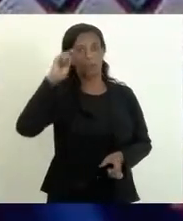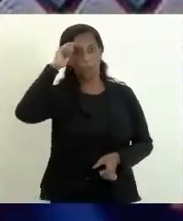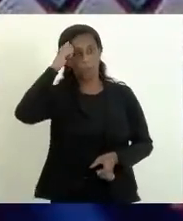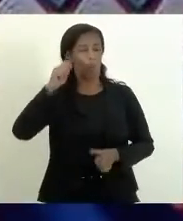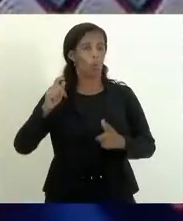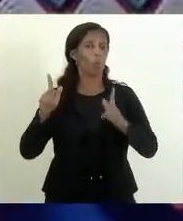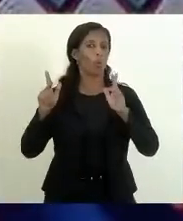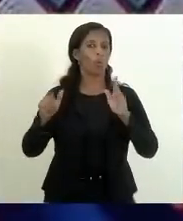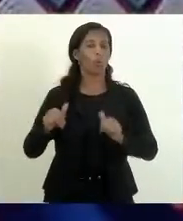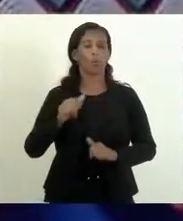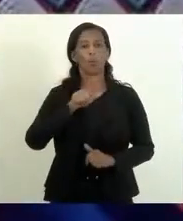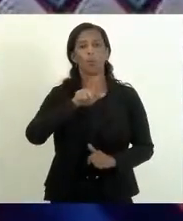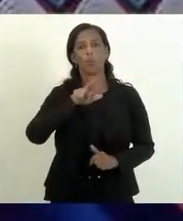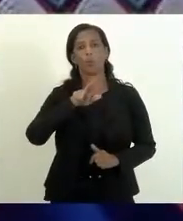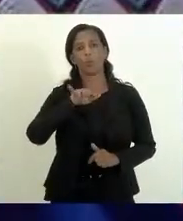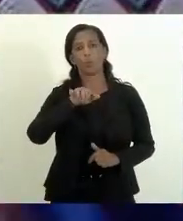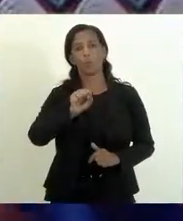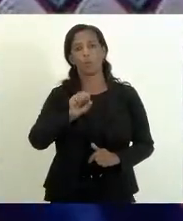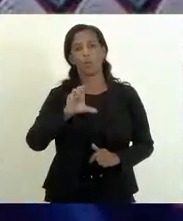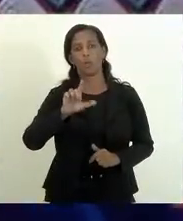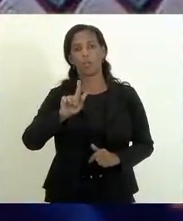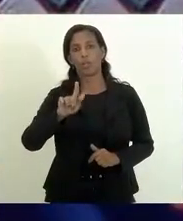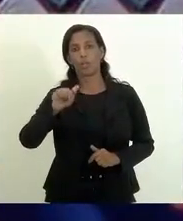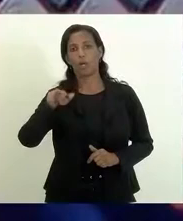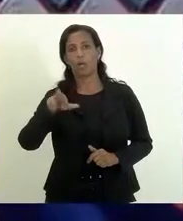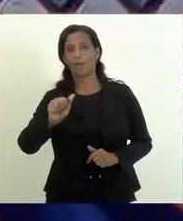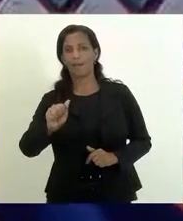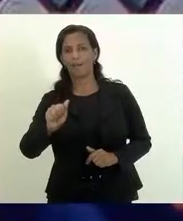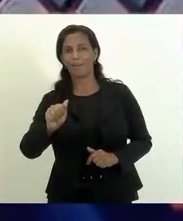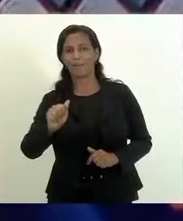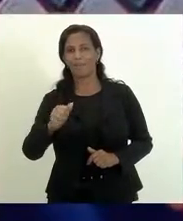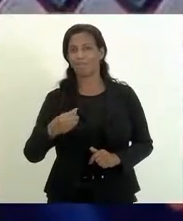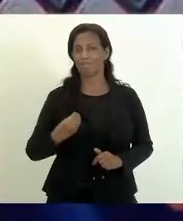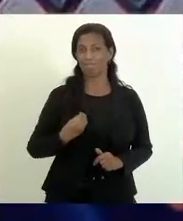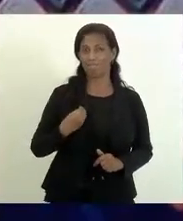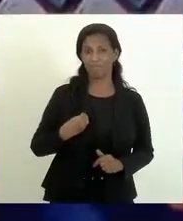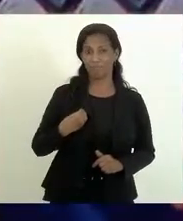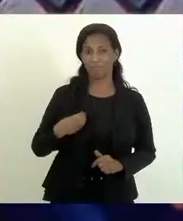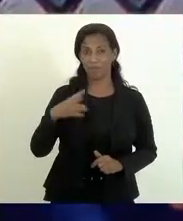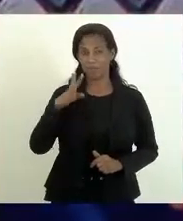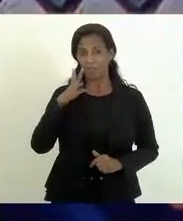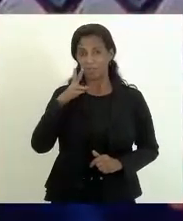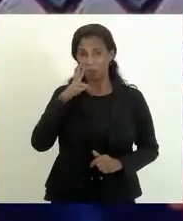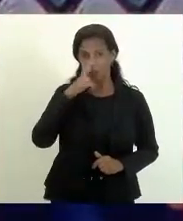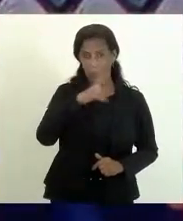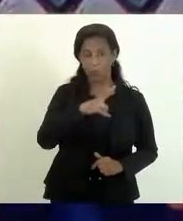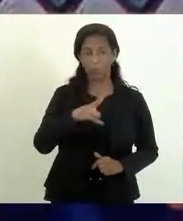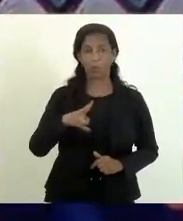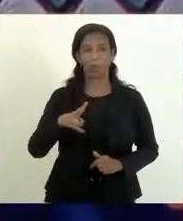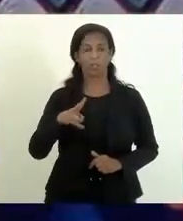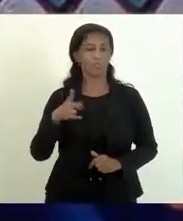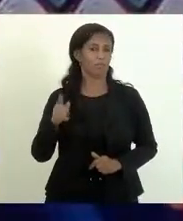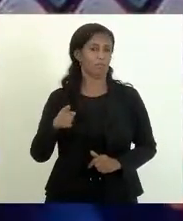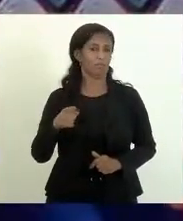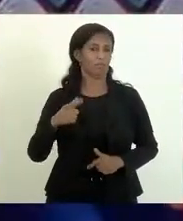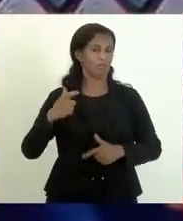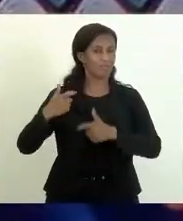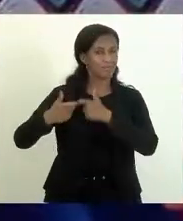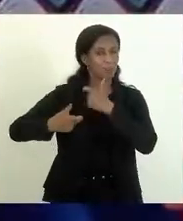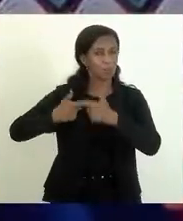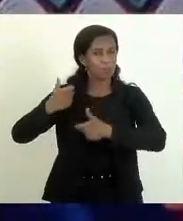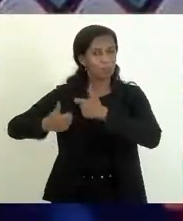Gama, como memória viva dessa luta a partir da própria população